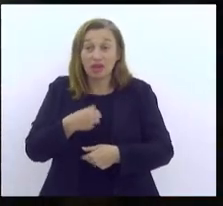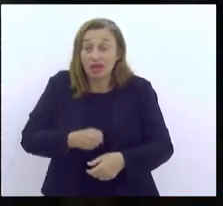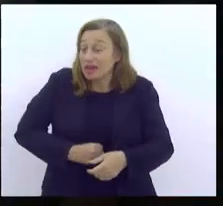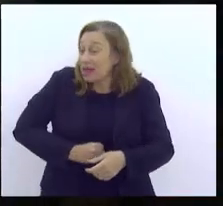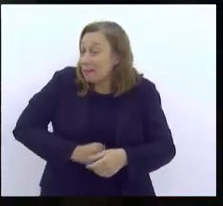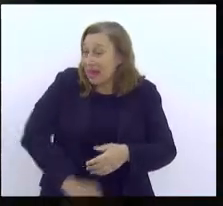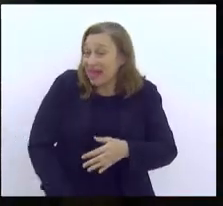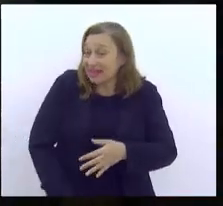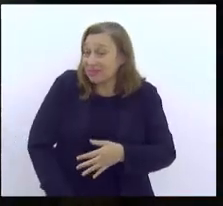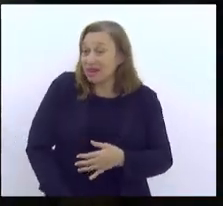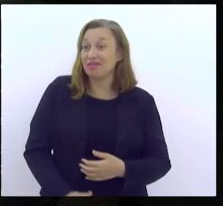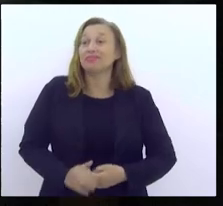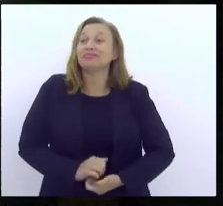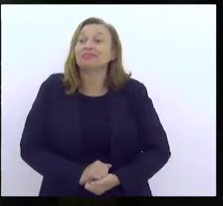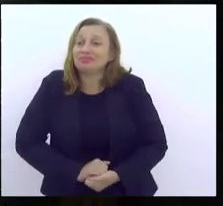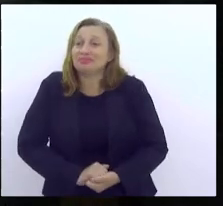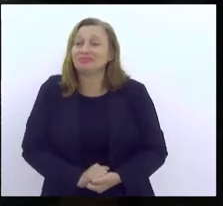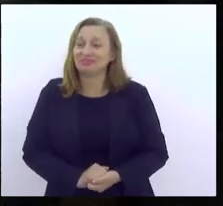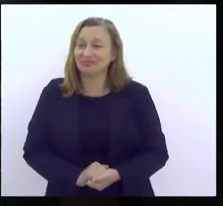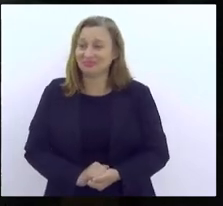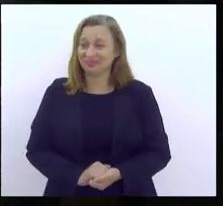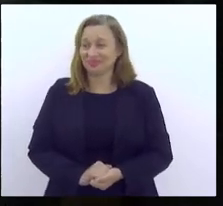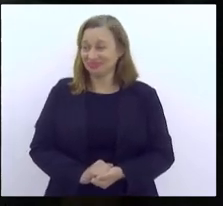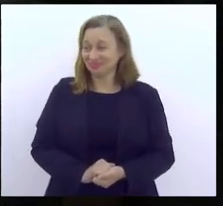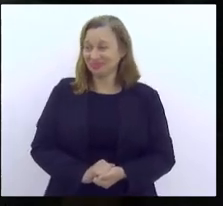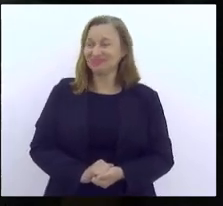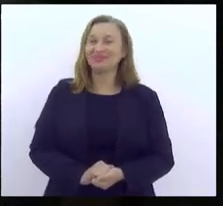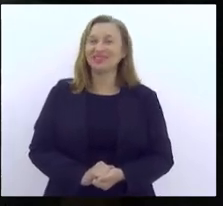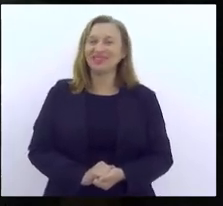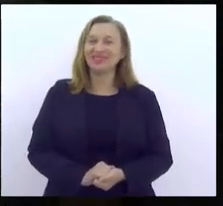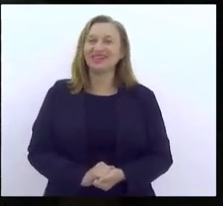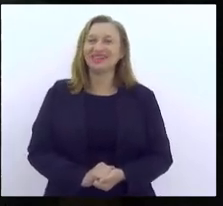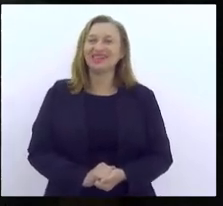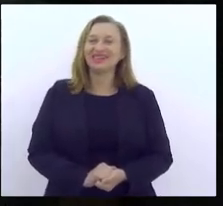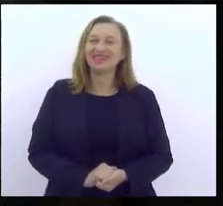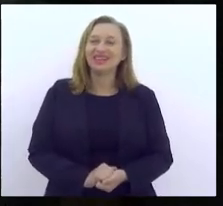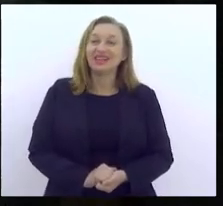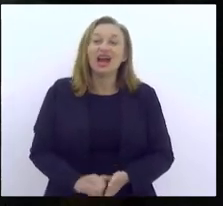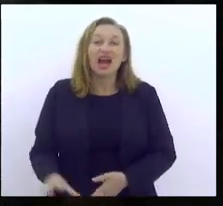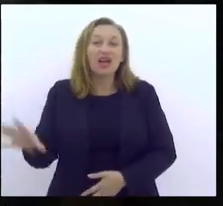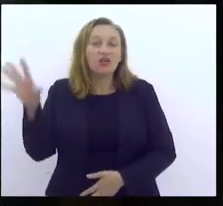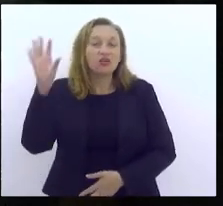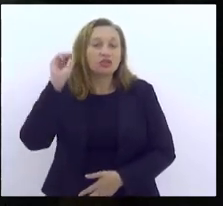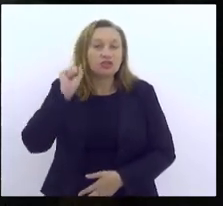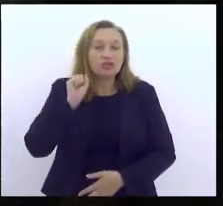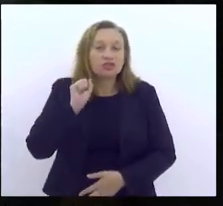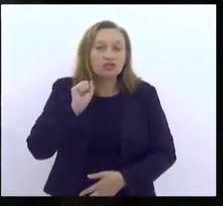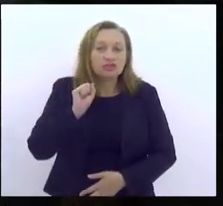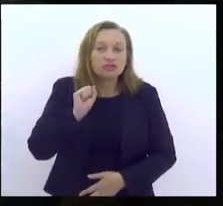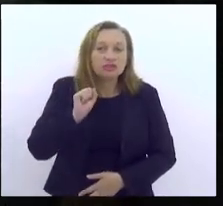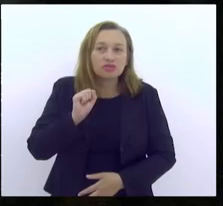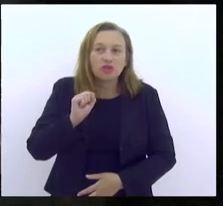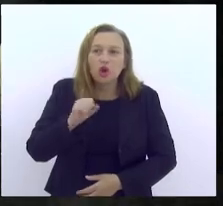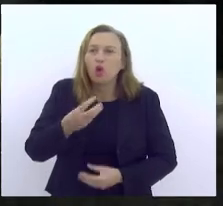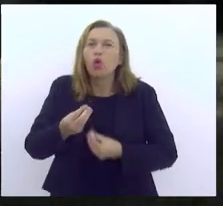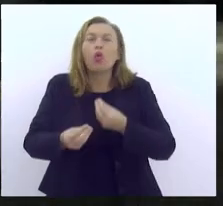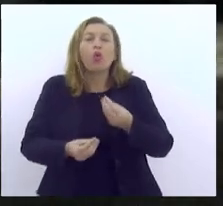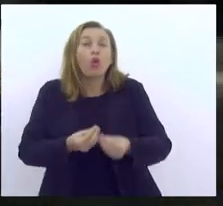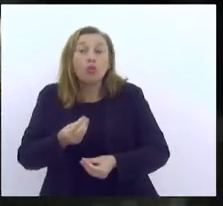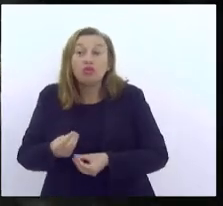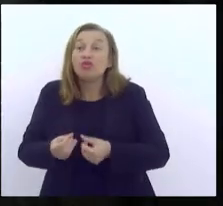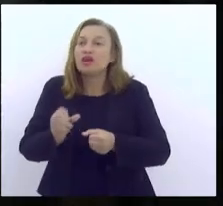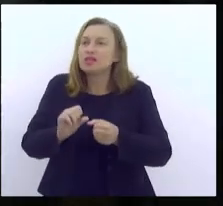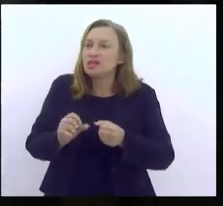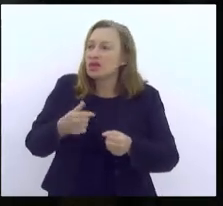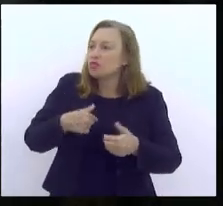lascado, agora eu vou, papai do céu, vai me levar, não tem jeito. Dessa eu não vou escapar. Aí eu escutei uma coisa seguinte, pô, como é que eu vou fazer? Eu